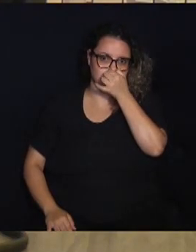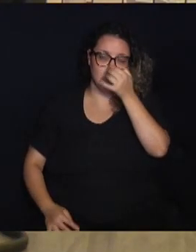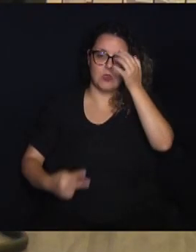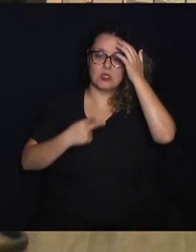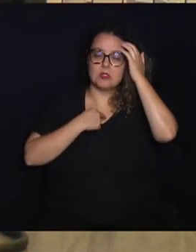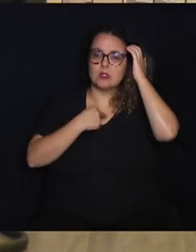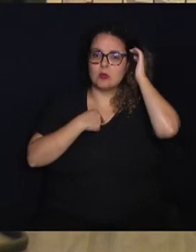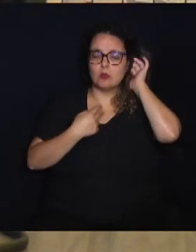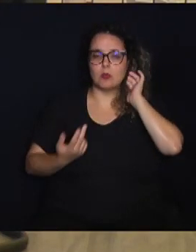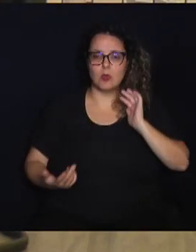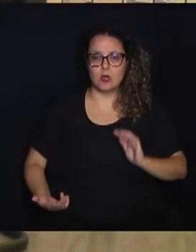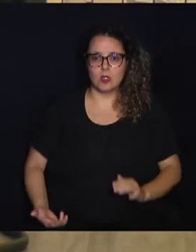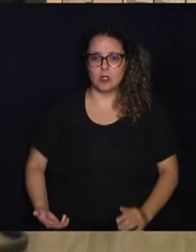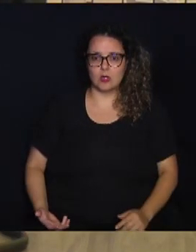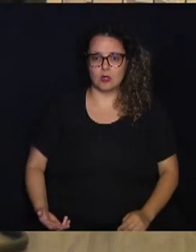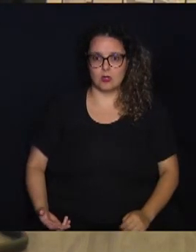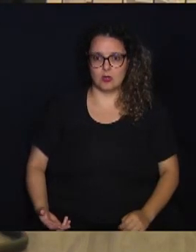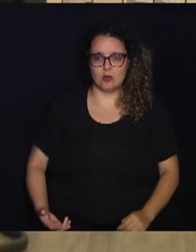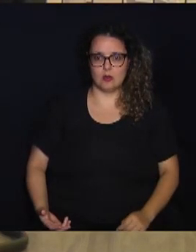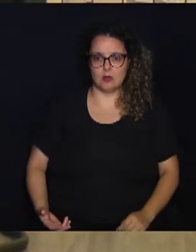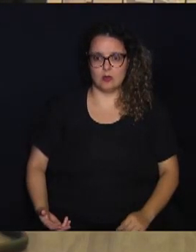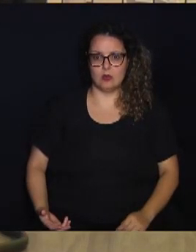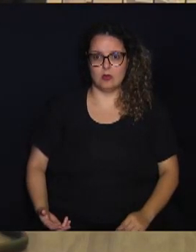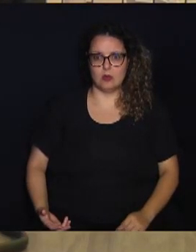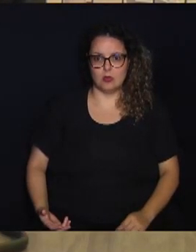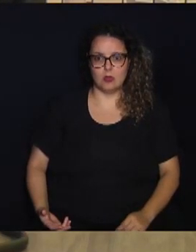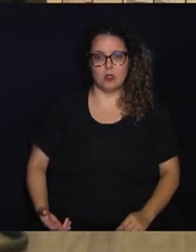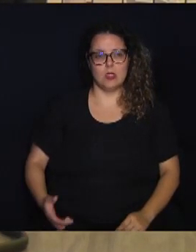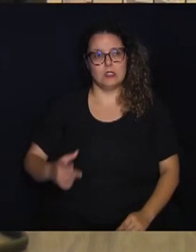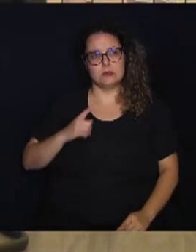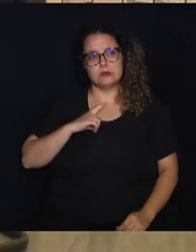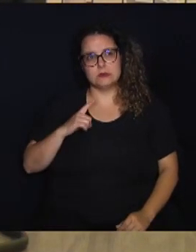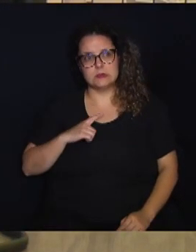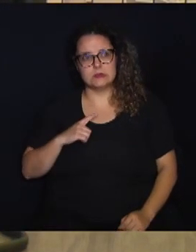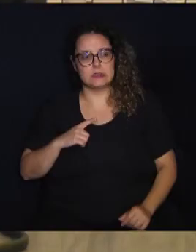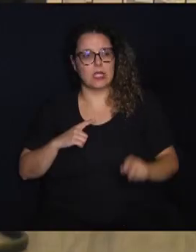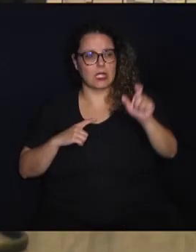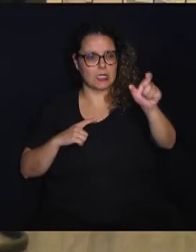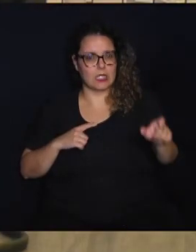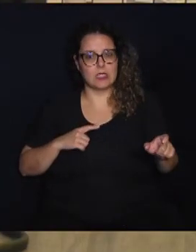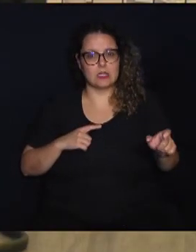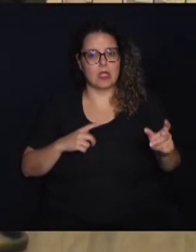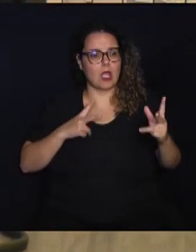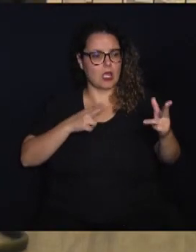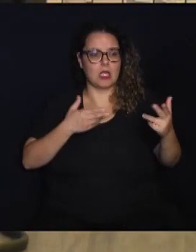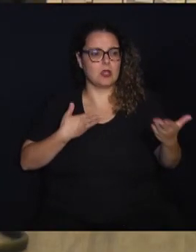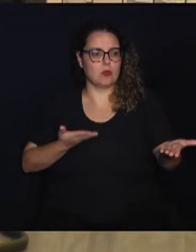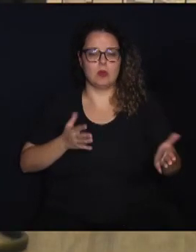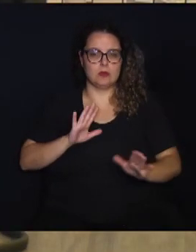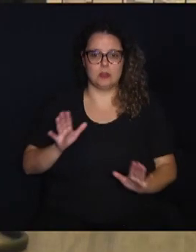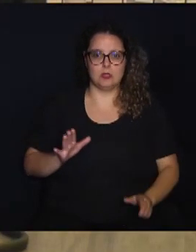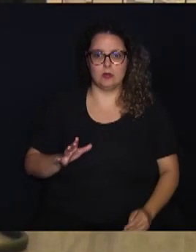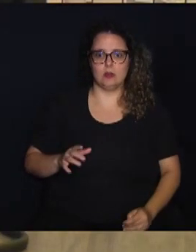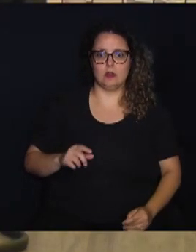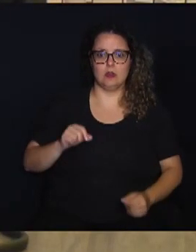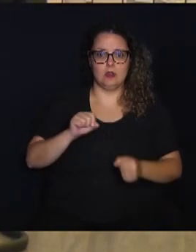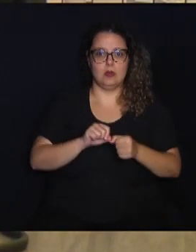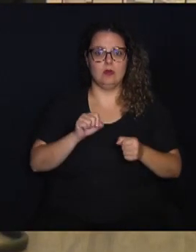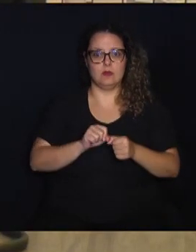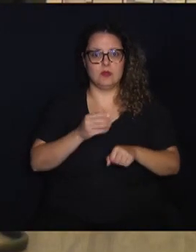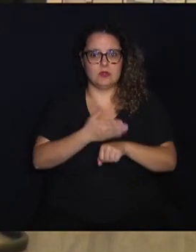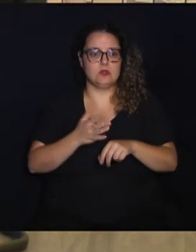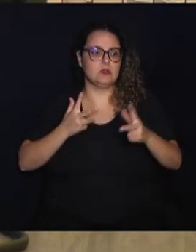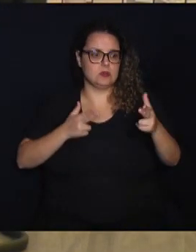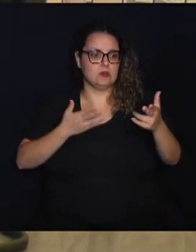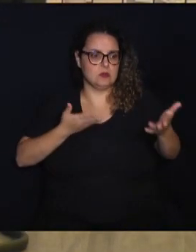pode medir pela régua do outro. Exatamente, Mais ou menos isso. exatamente. Eu perfeito. fiz o exercício igual a você tá assim, eu tô de